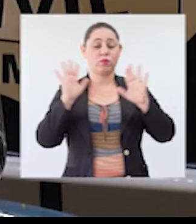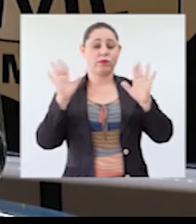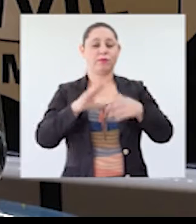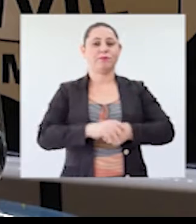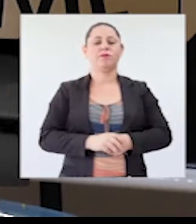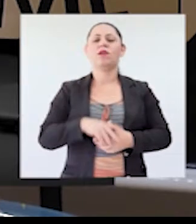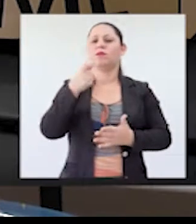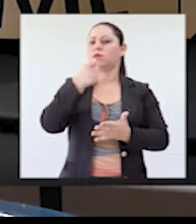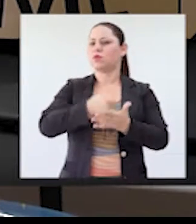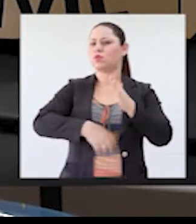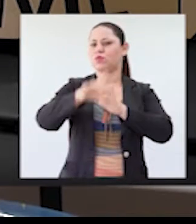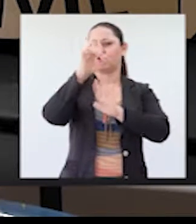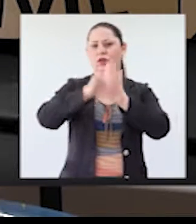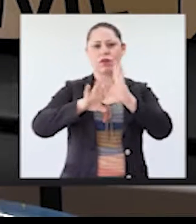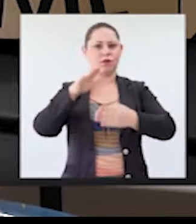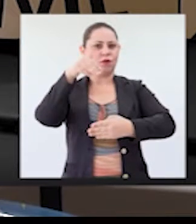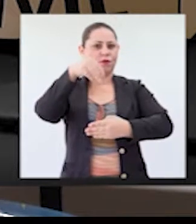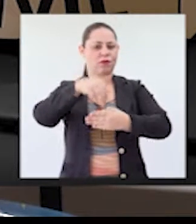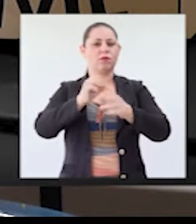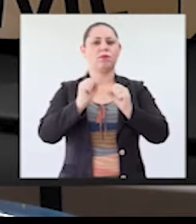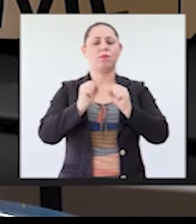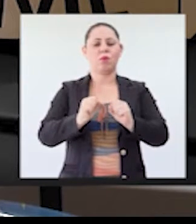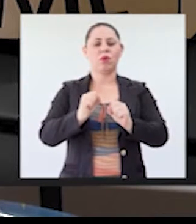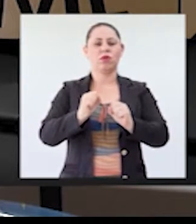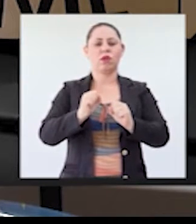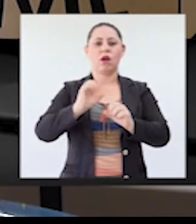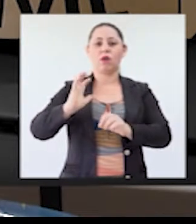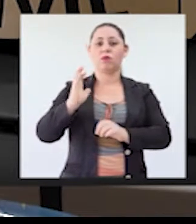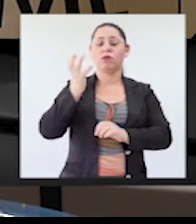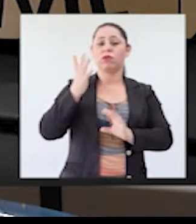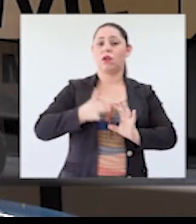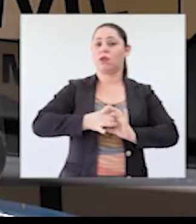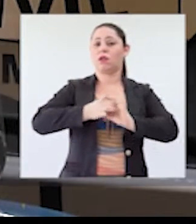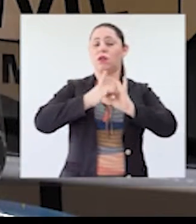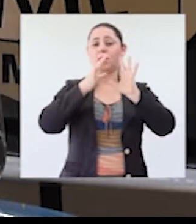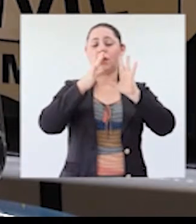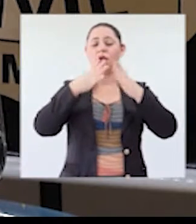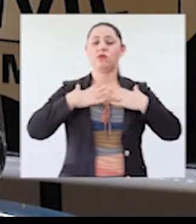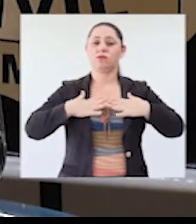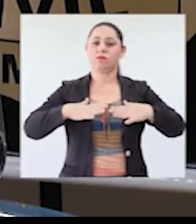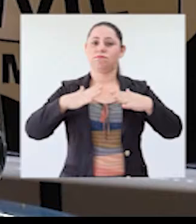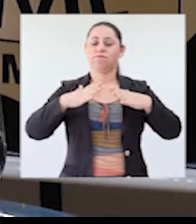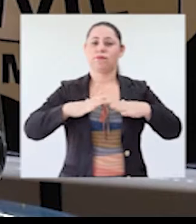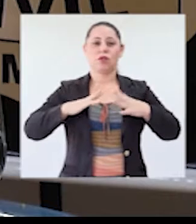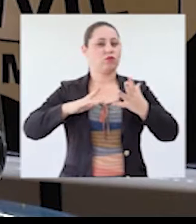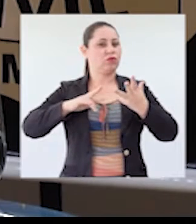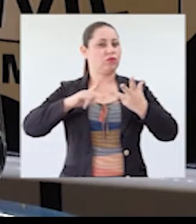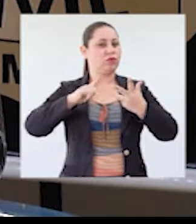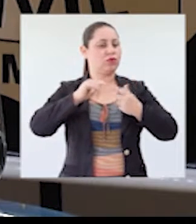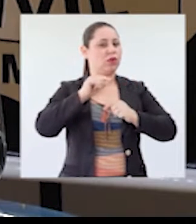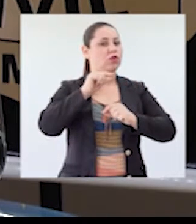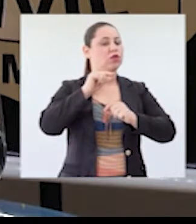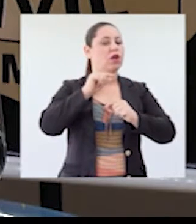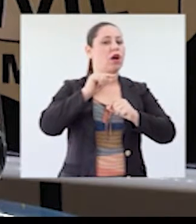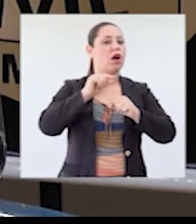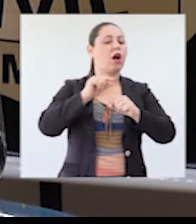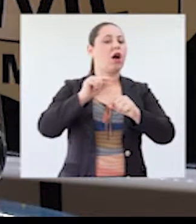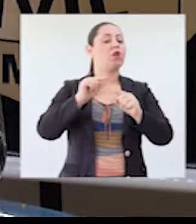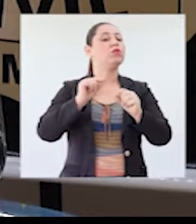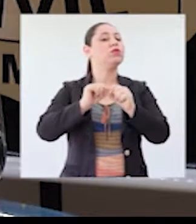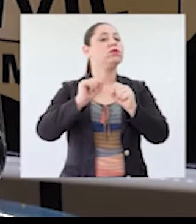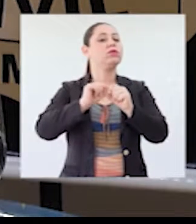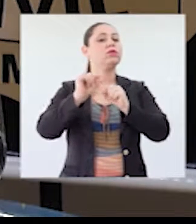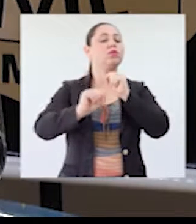Para garantir que o direito ao voto possa ser exercido com liberdade e tranquilidade, várias condutas são proibidas a candidatos